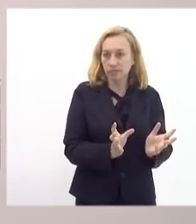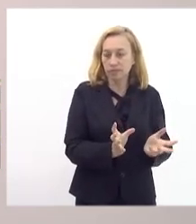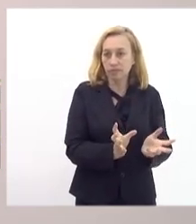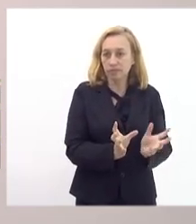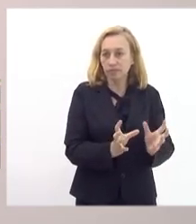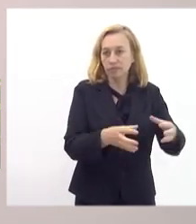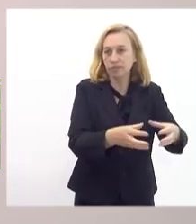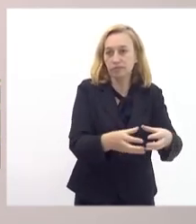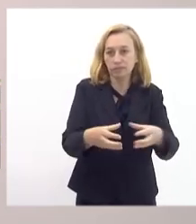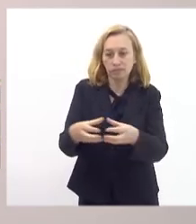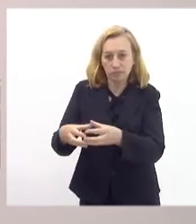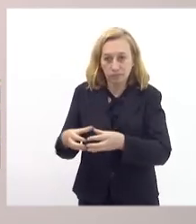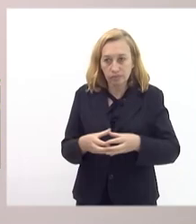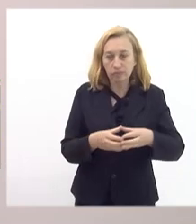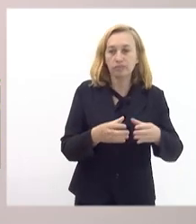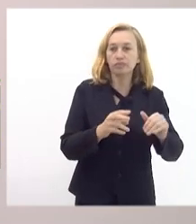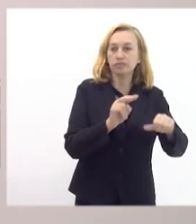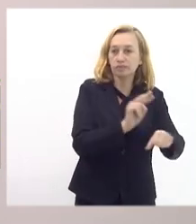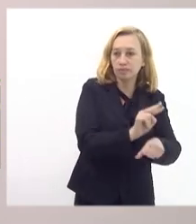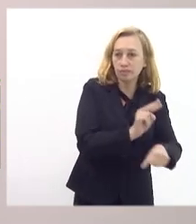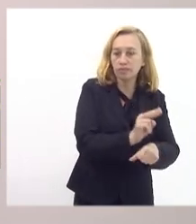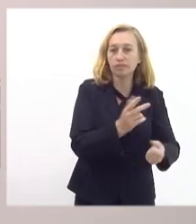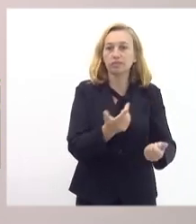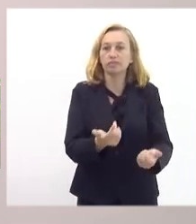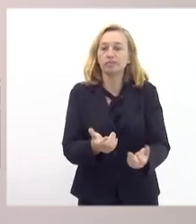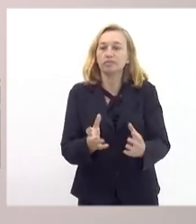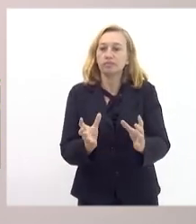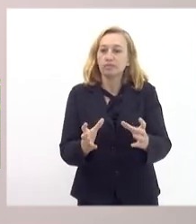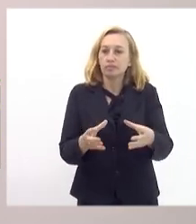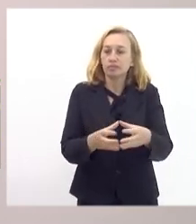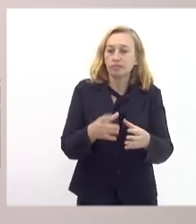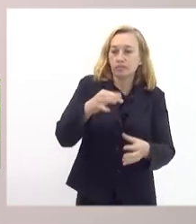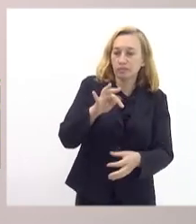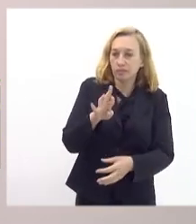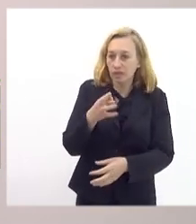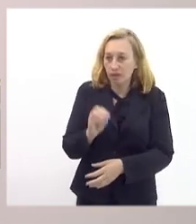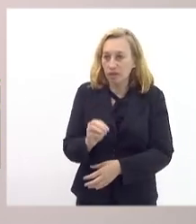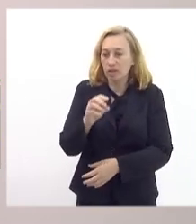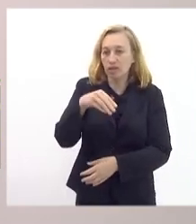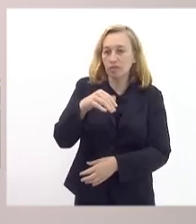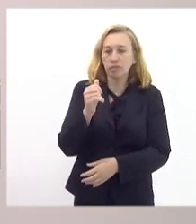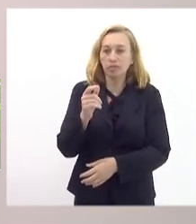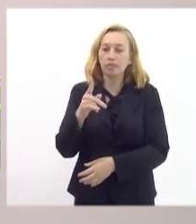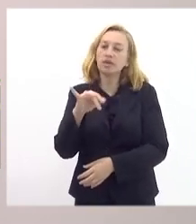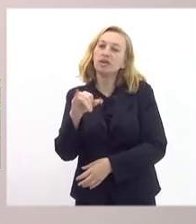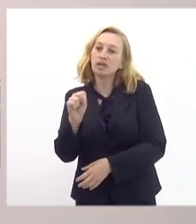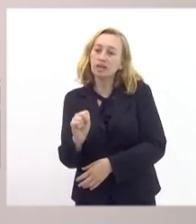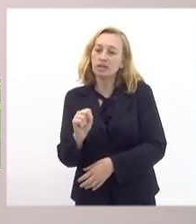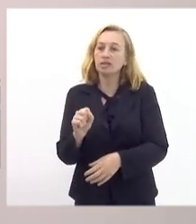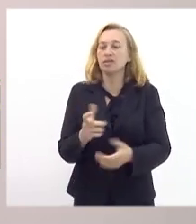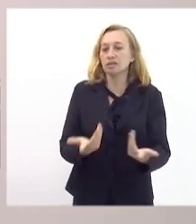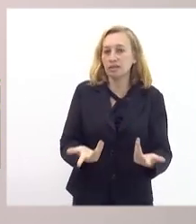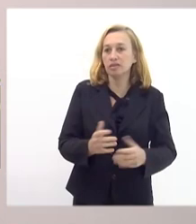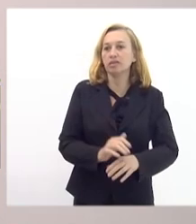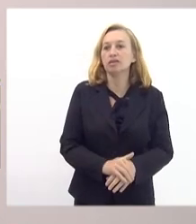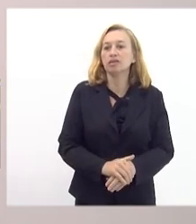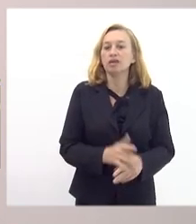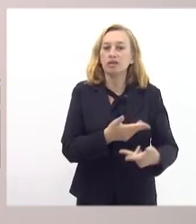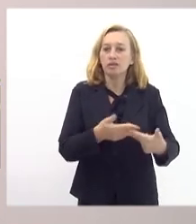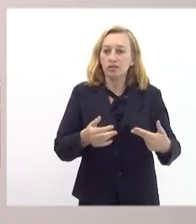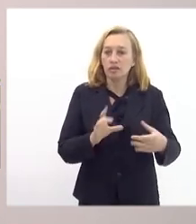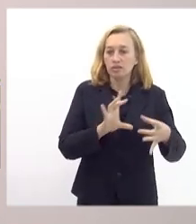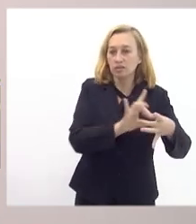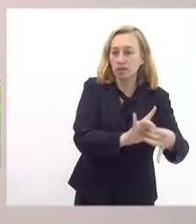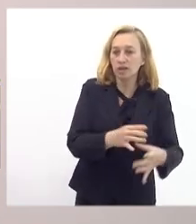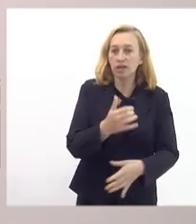aqui o comitê de monitoramento cima Esse é o ministério de Minas E aí pé que a empresa de planejamento e nesse contexto a